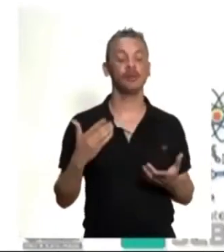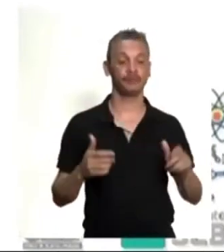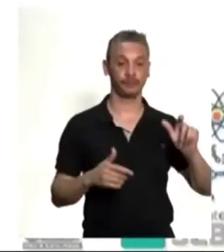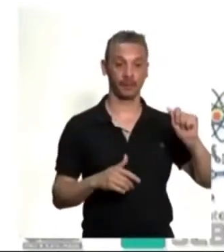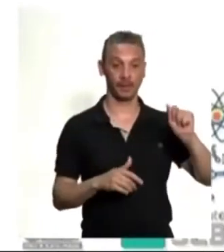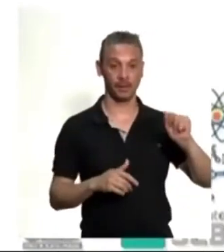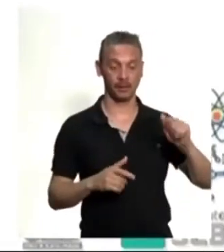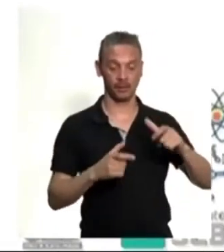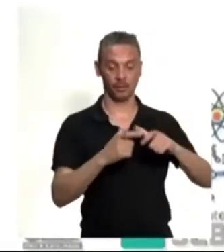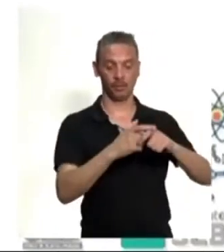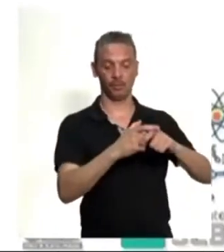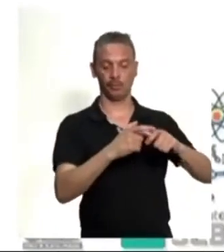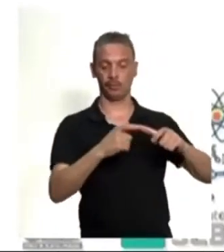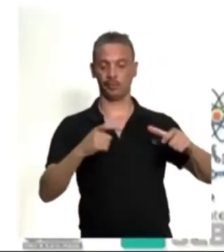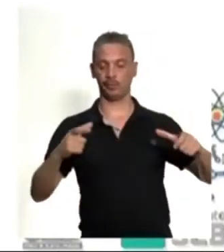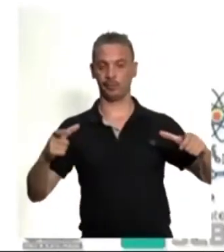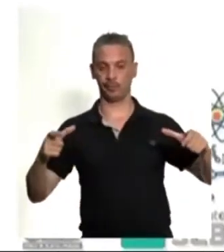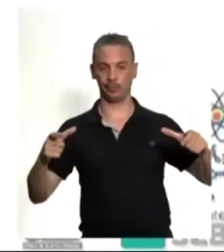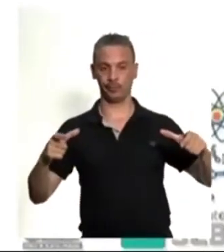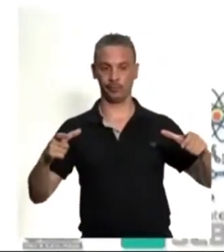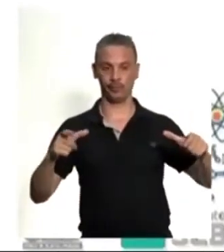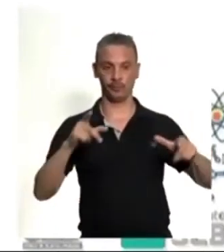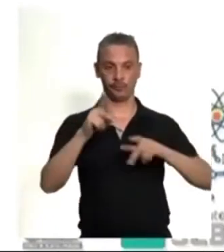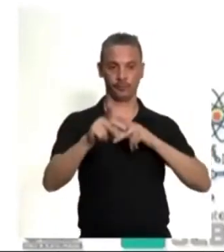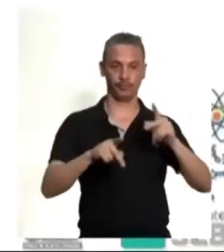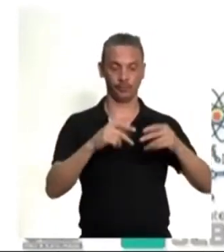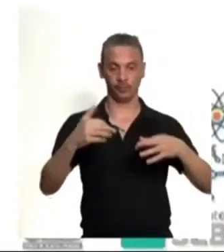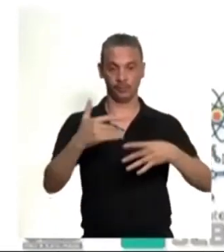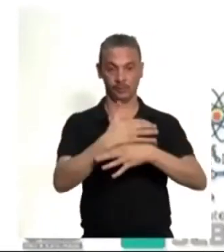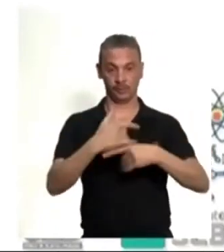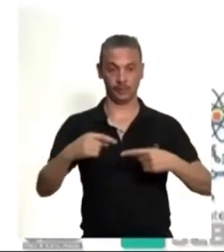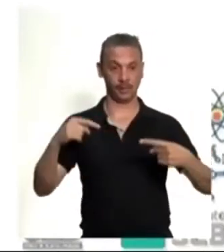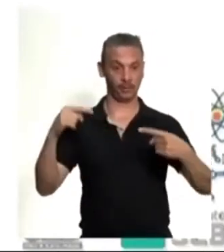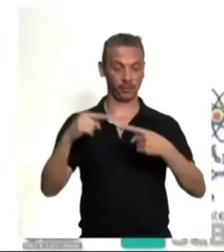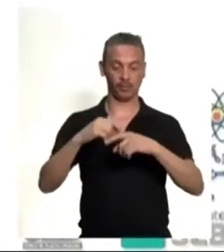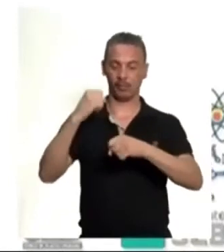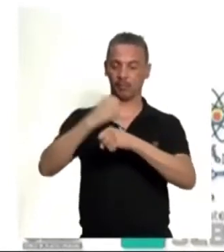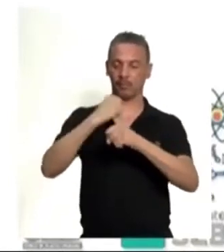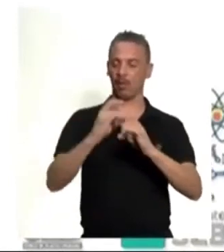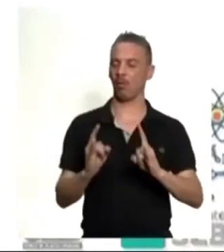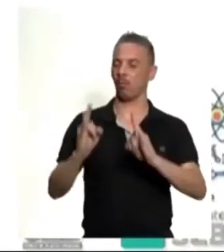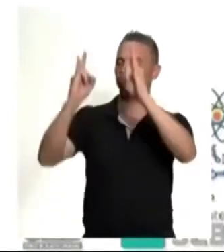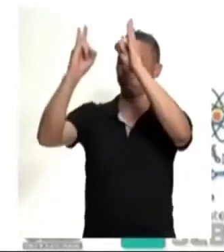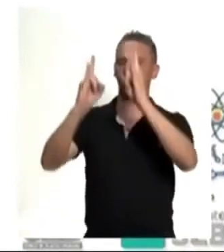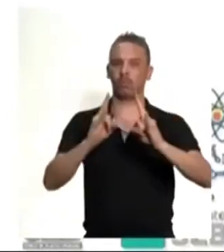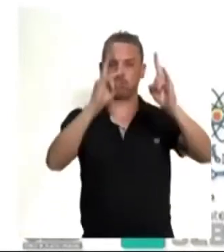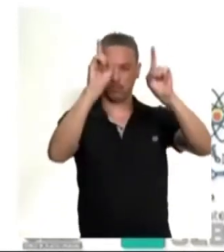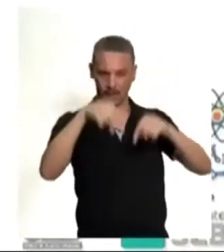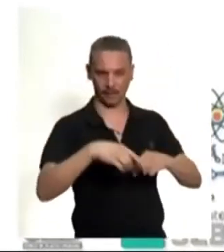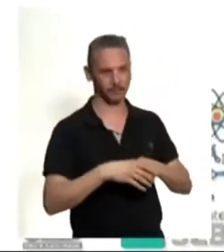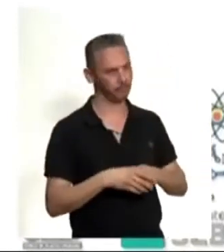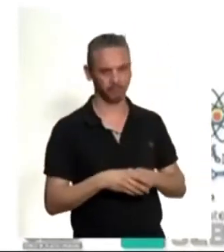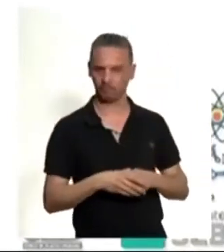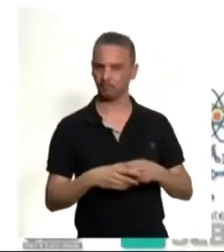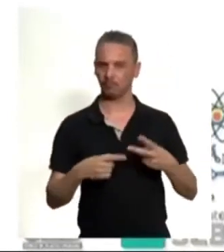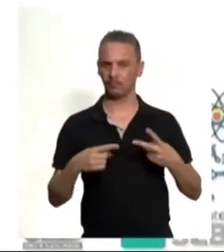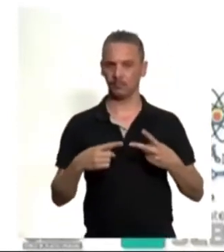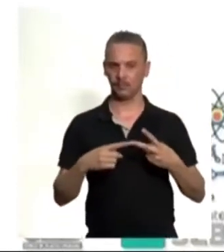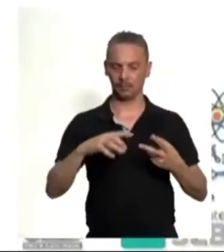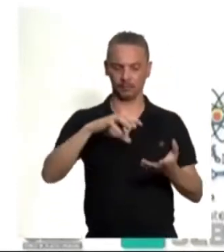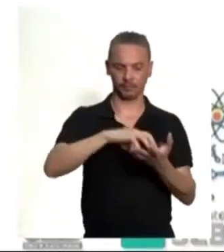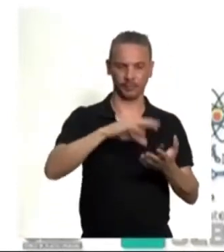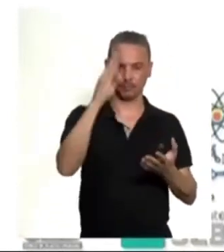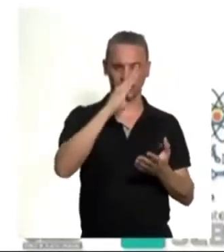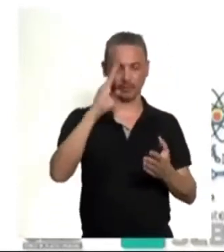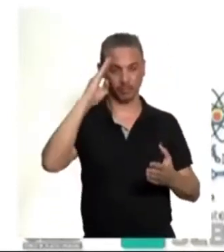expansão vertical. Expansão vertical é o crescimento que as cidades têm em relação à construção de prédios, não é isso que estava dizendo. Polarização